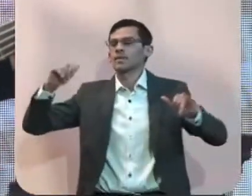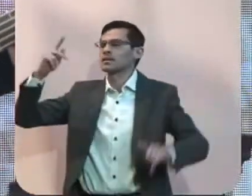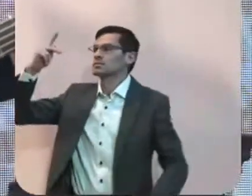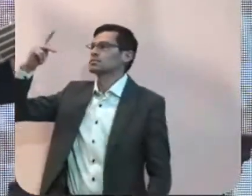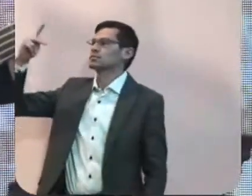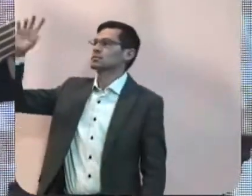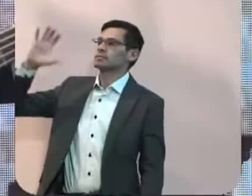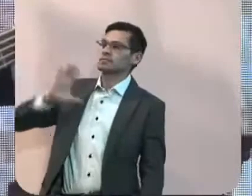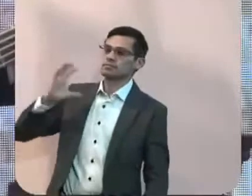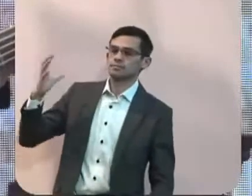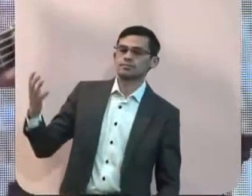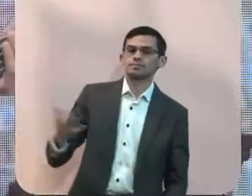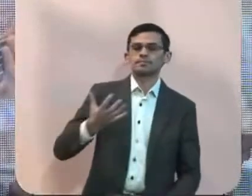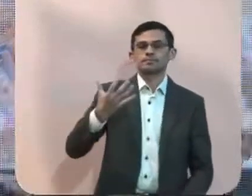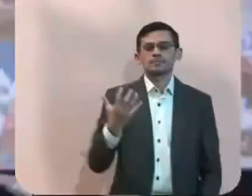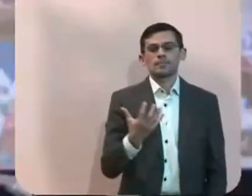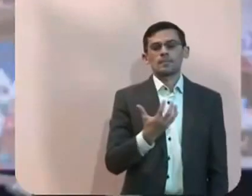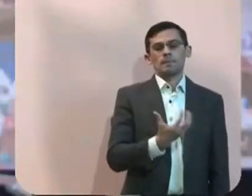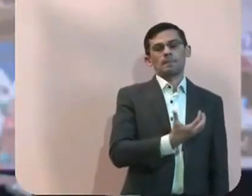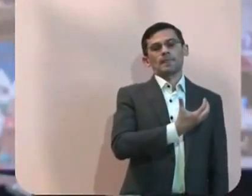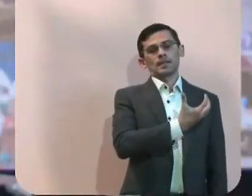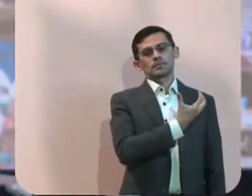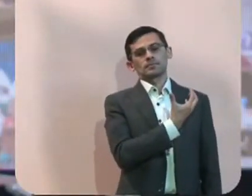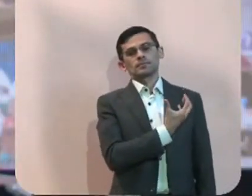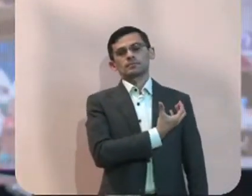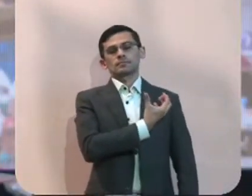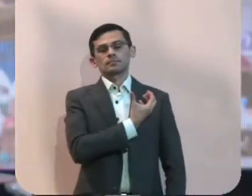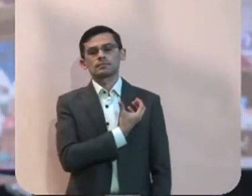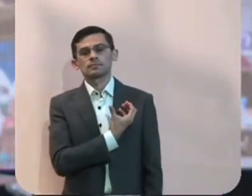proclamarei a salvação.